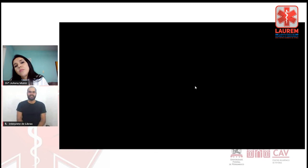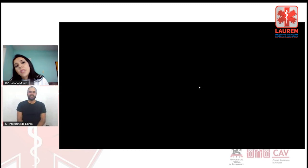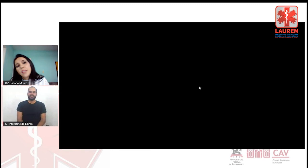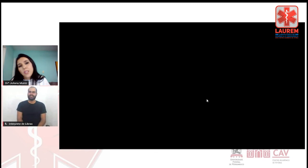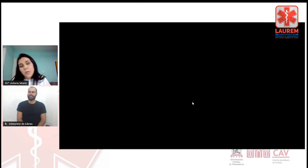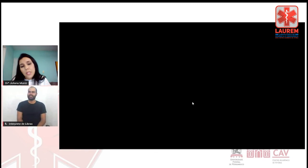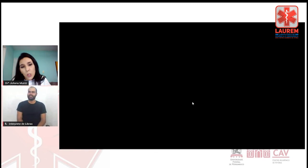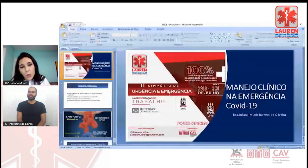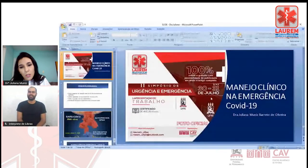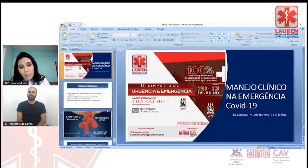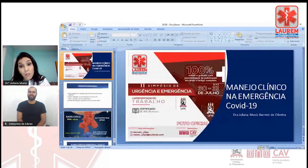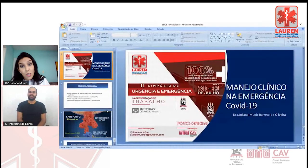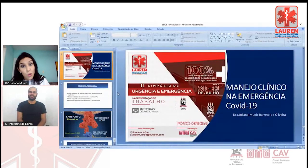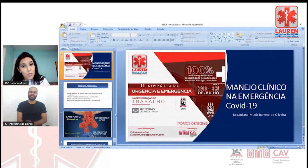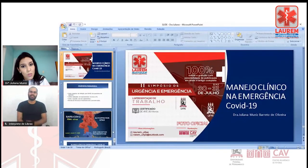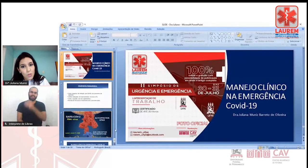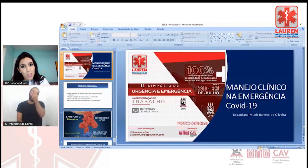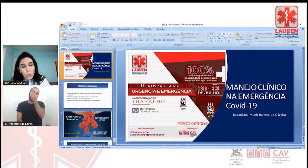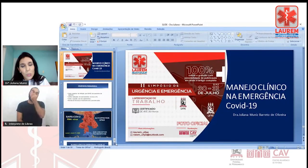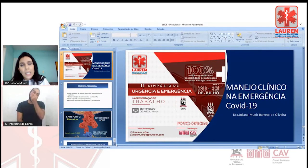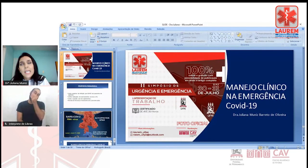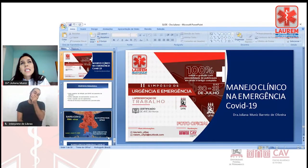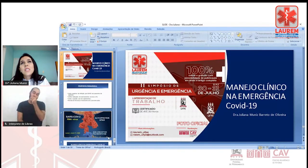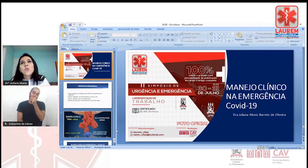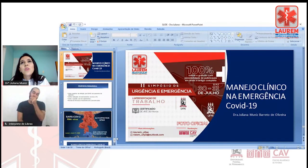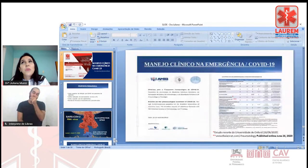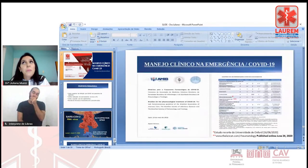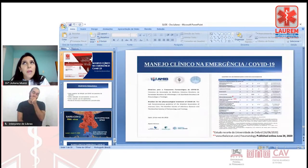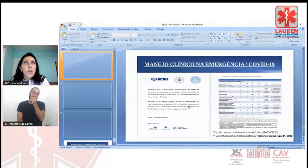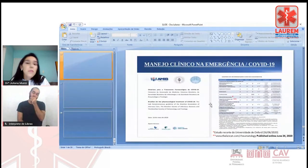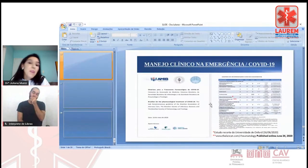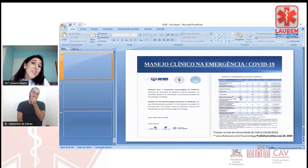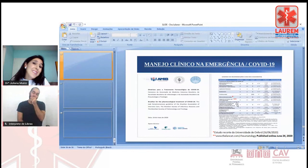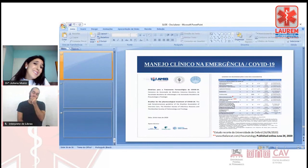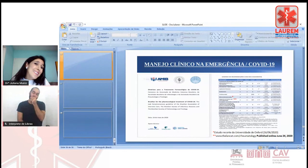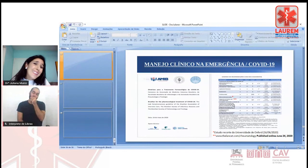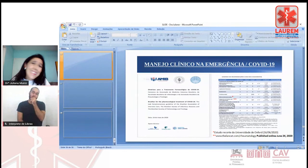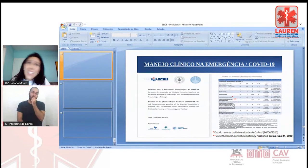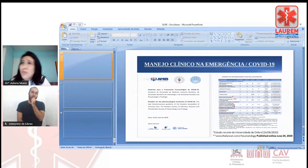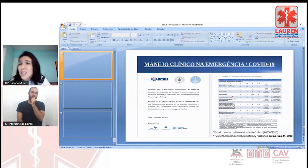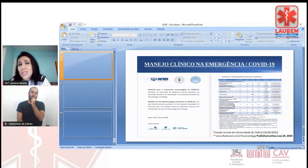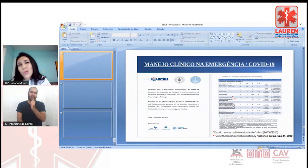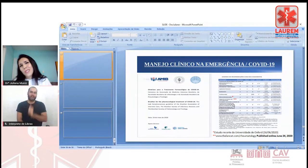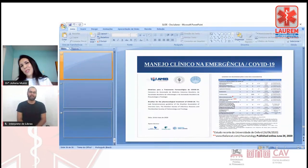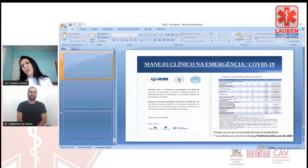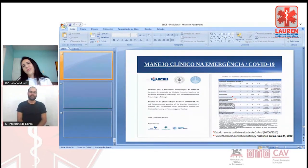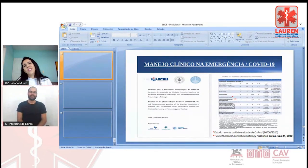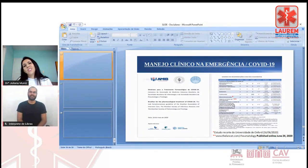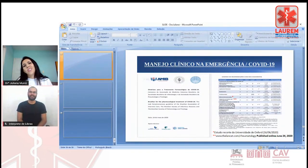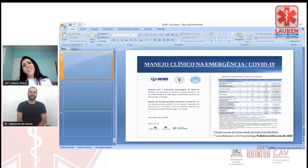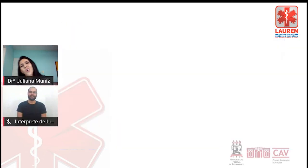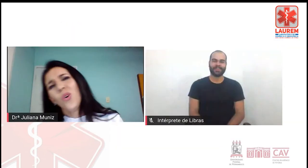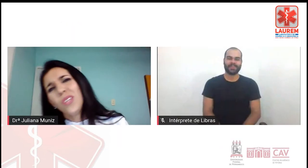seria eficaz para tratar o coronavírus. Veja como as coisas mudam, né? Isso aí foi em maio. Em maio ele dizia, não faça